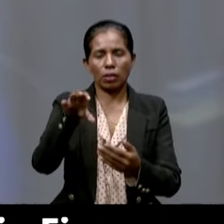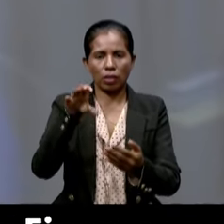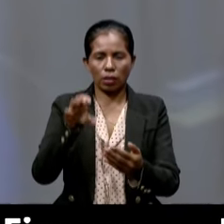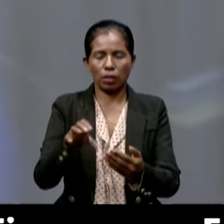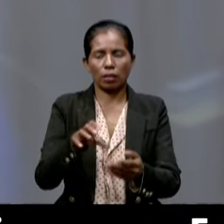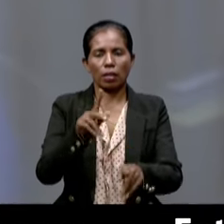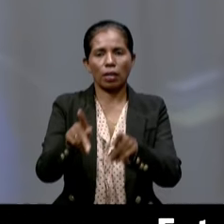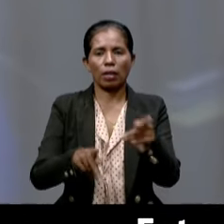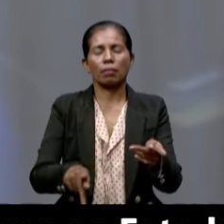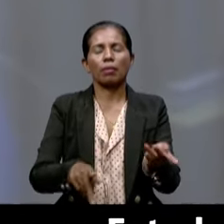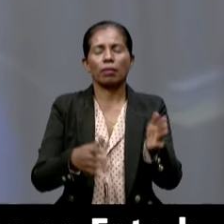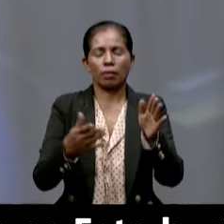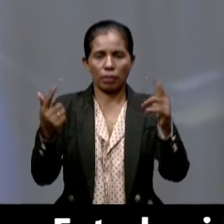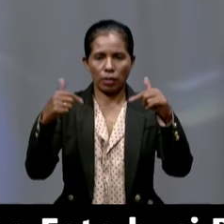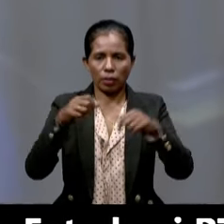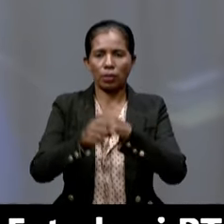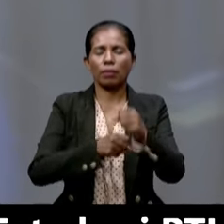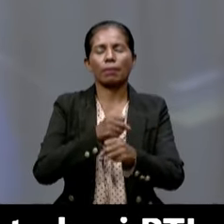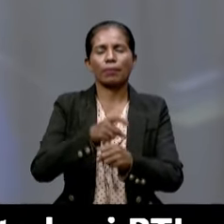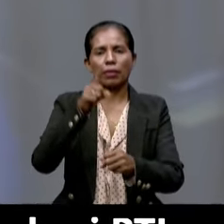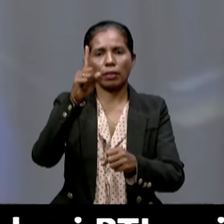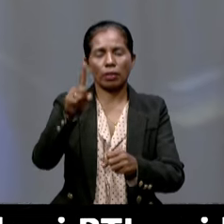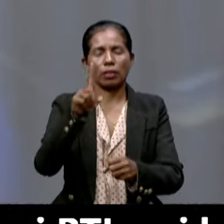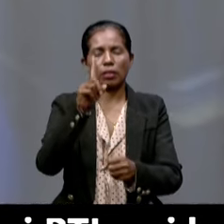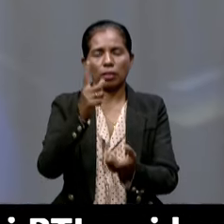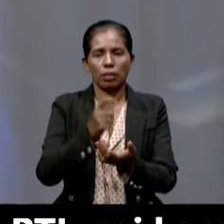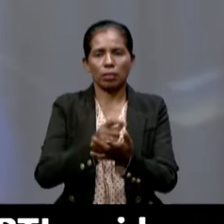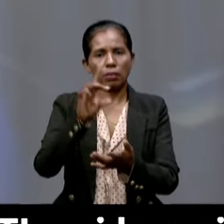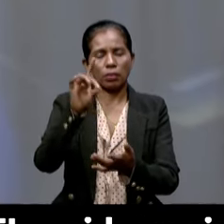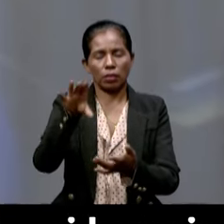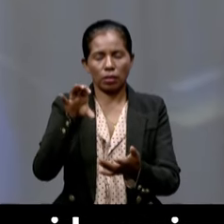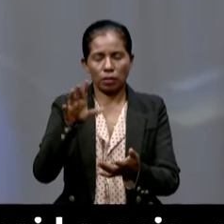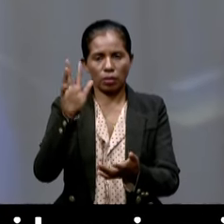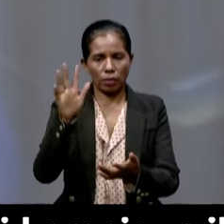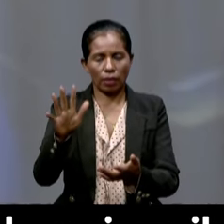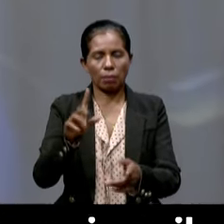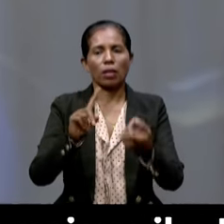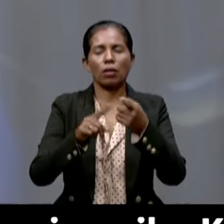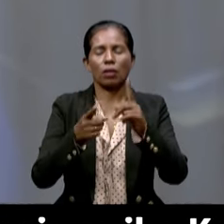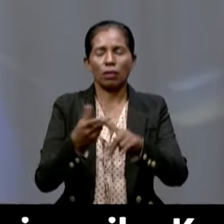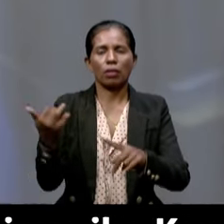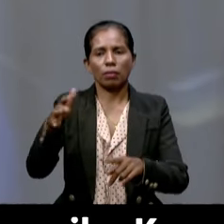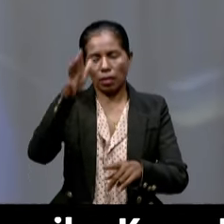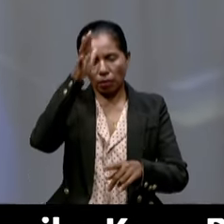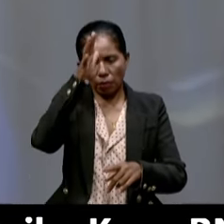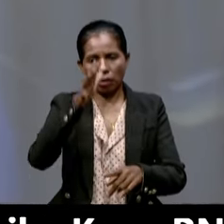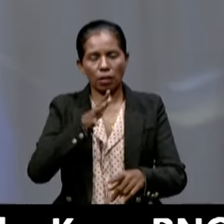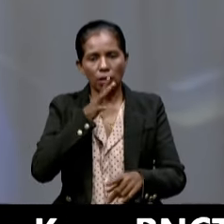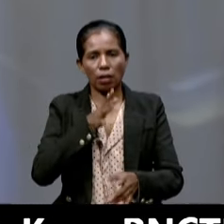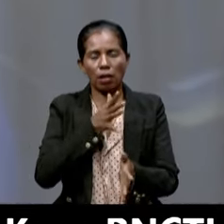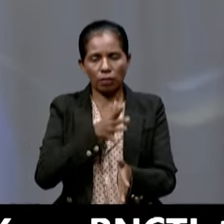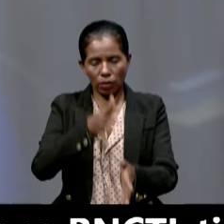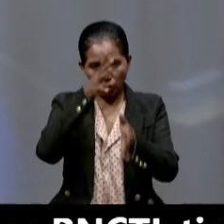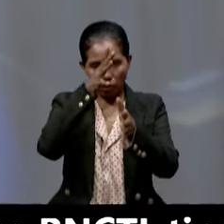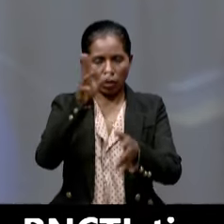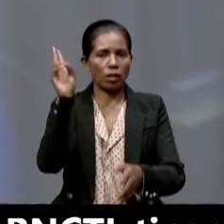1.348 pessoas, maito tinan ida, 1.608. Ba maluk ser nebe inan ka aman ka avó ka tiun